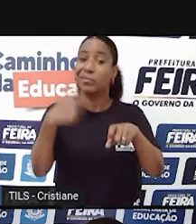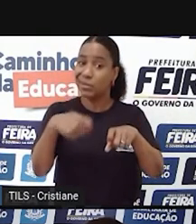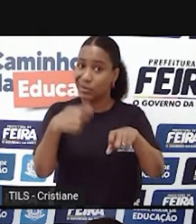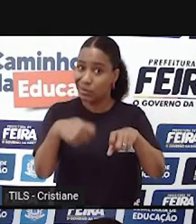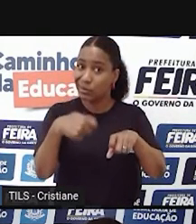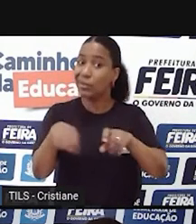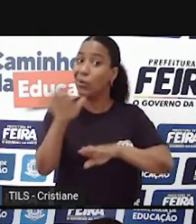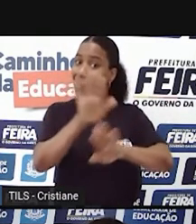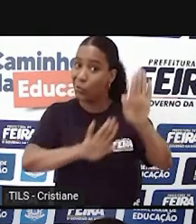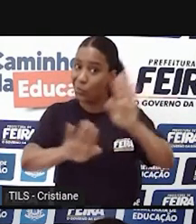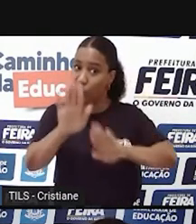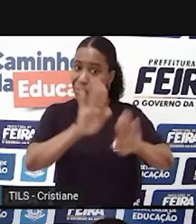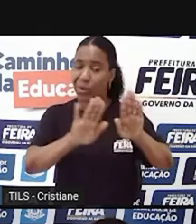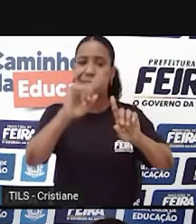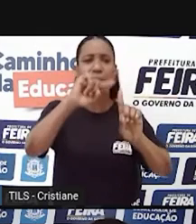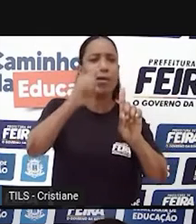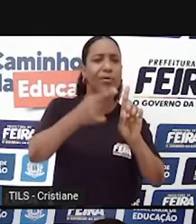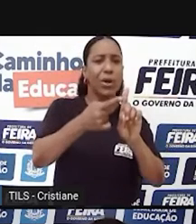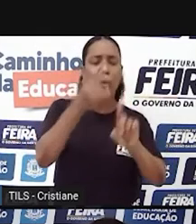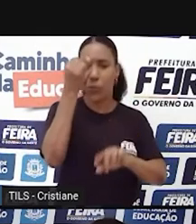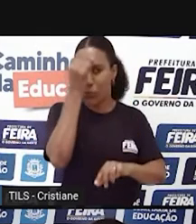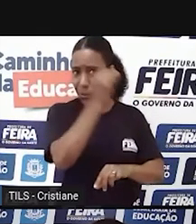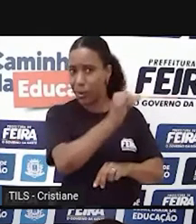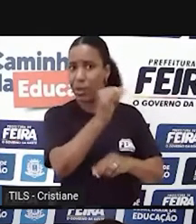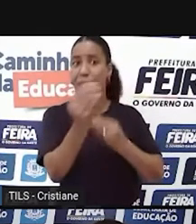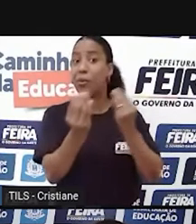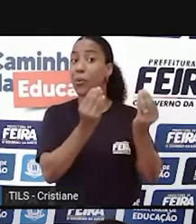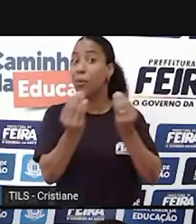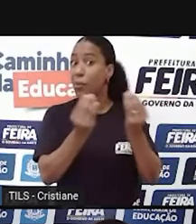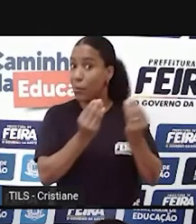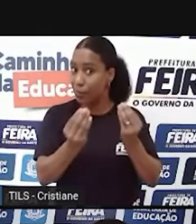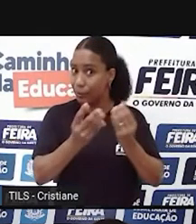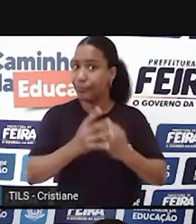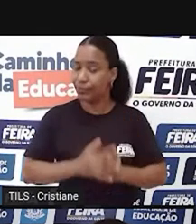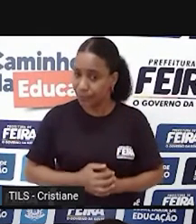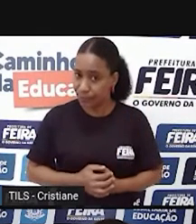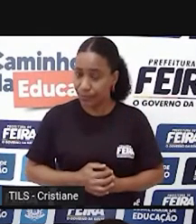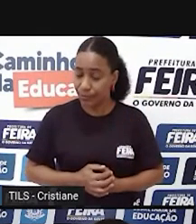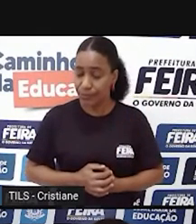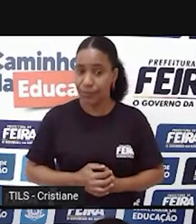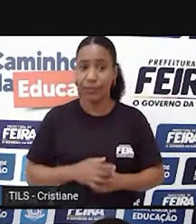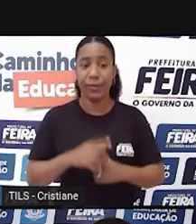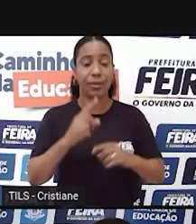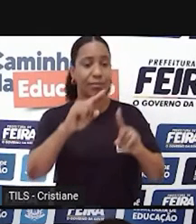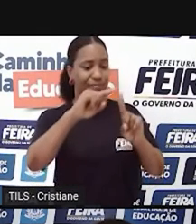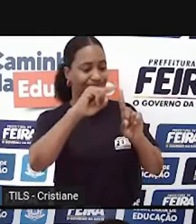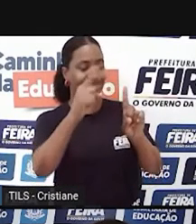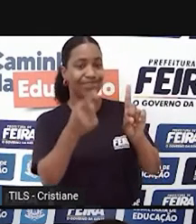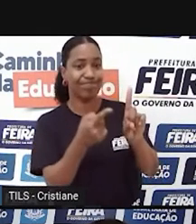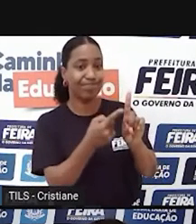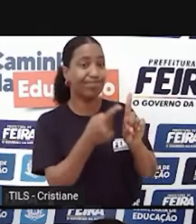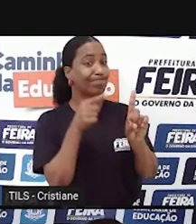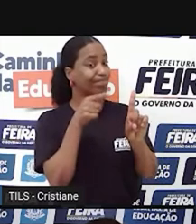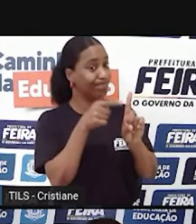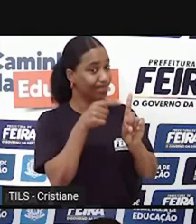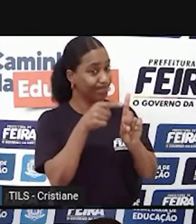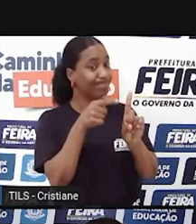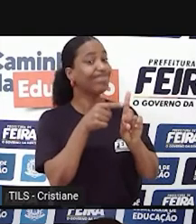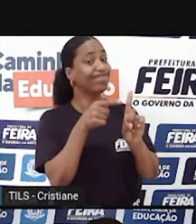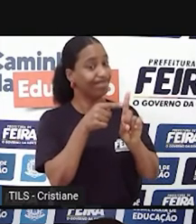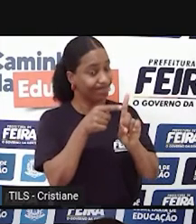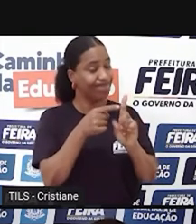uma gravidez, prevenir uma gestação. Porque, afinal de contas, um novo ser humano, uma criancinha, ela